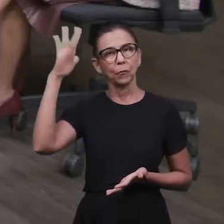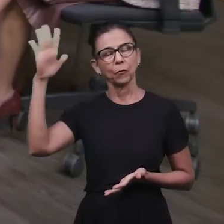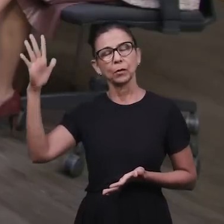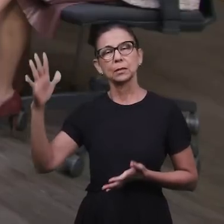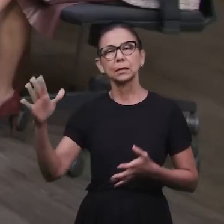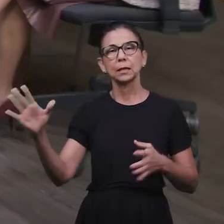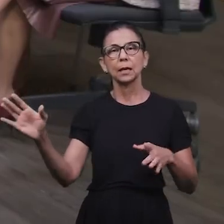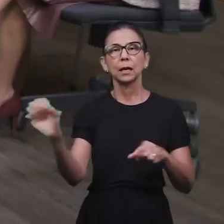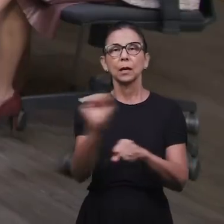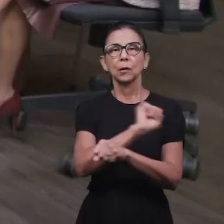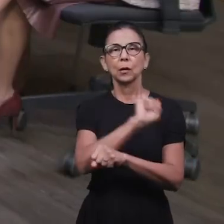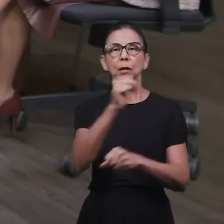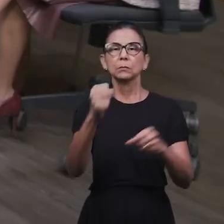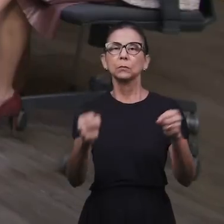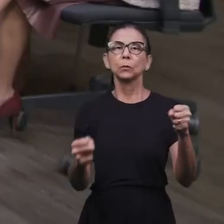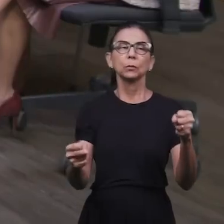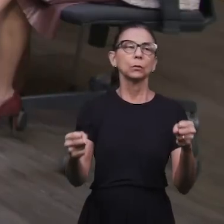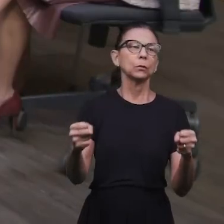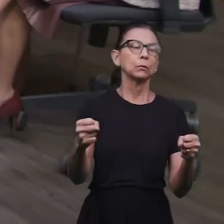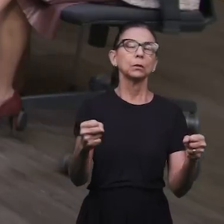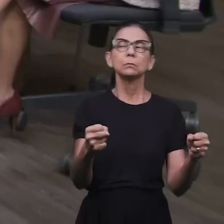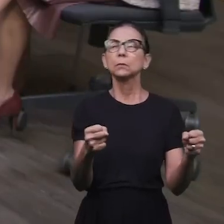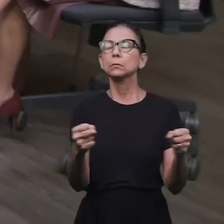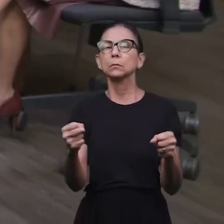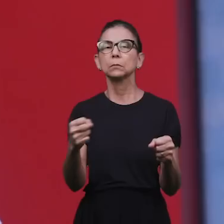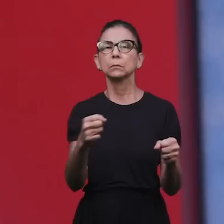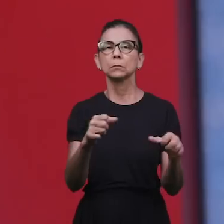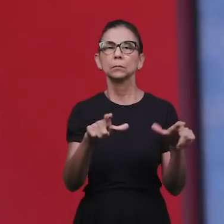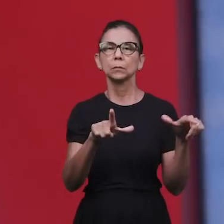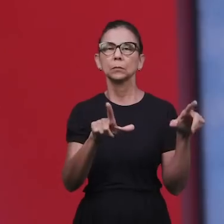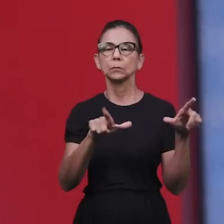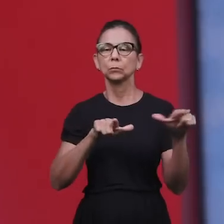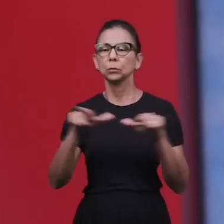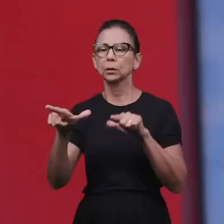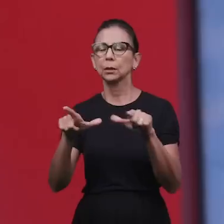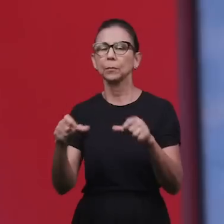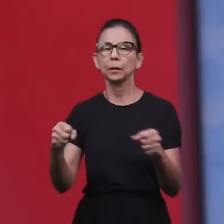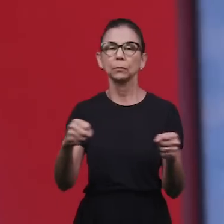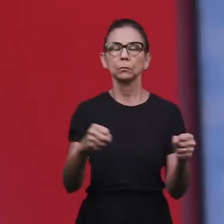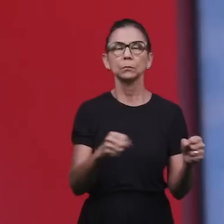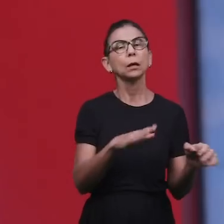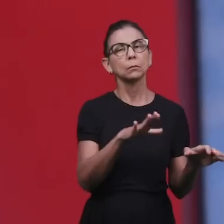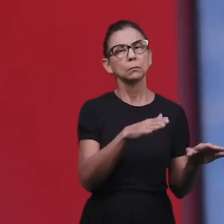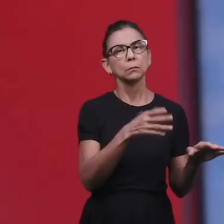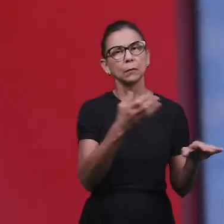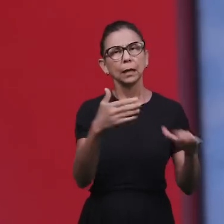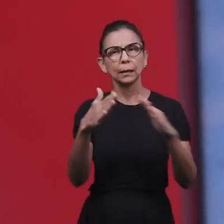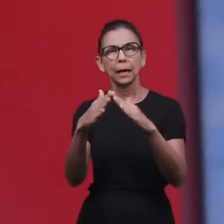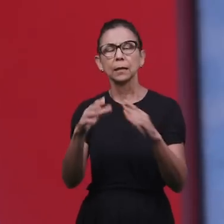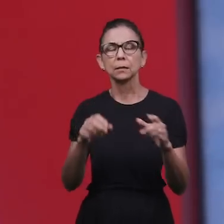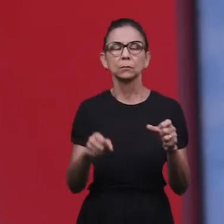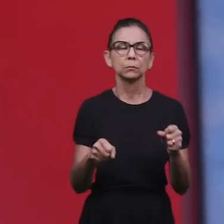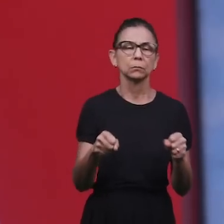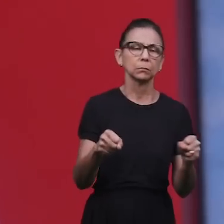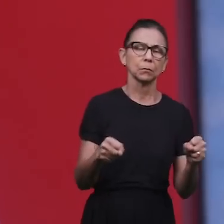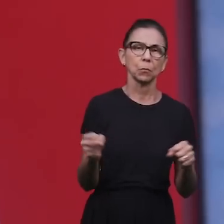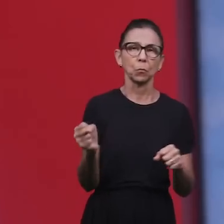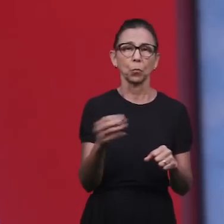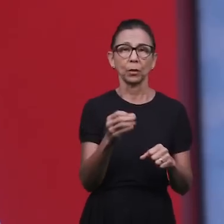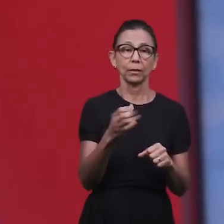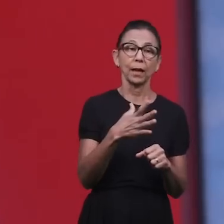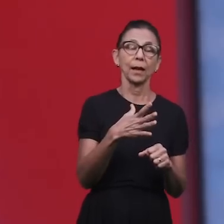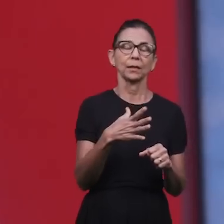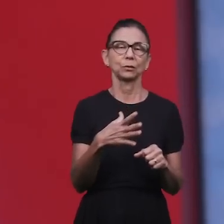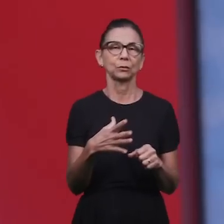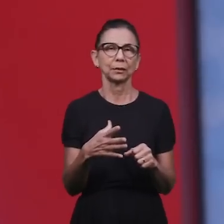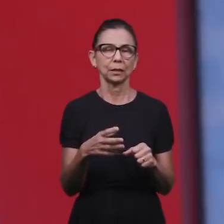tem um carro moderno que, ao invés de ter um marcador de combustível, ele tem um leitor digital. Ele é capaz